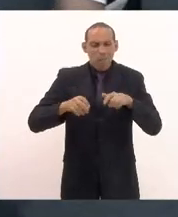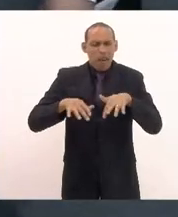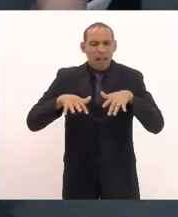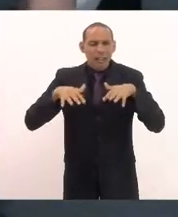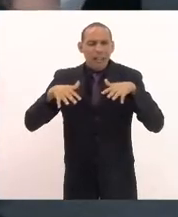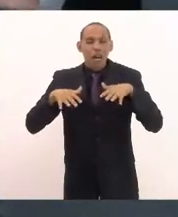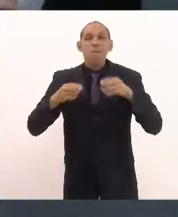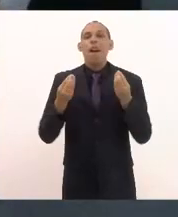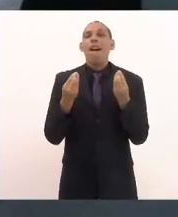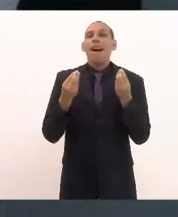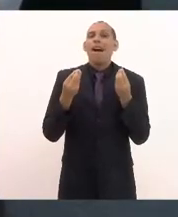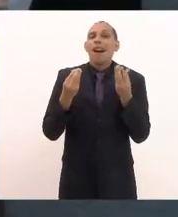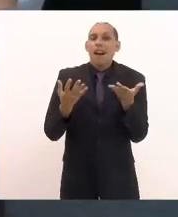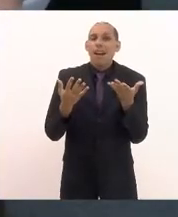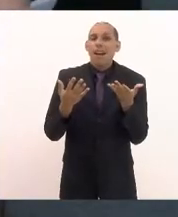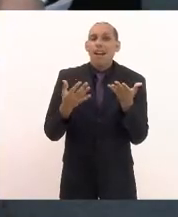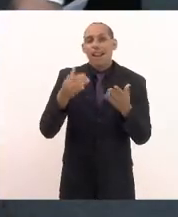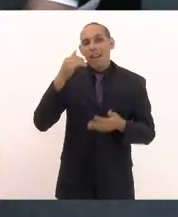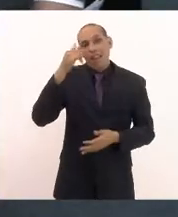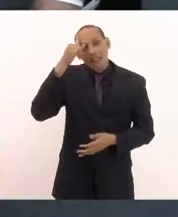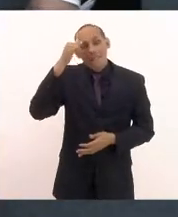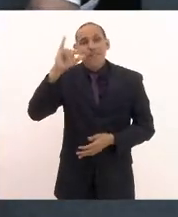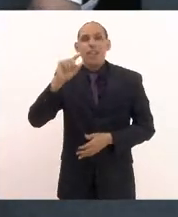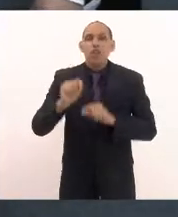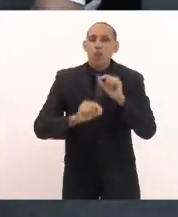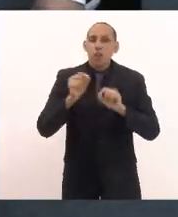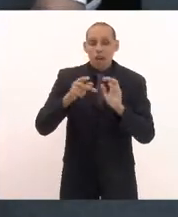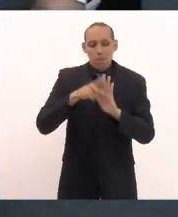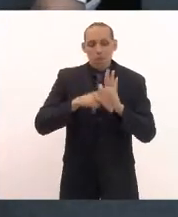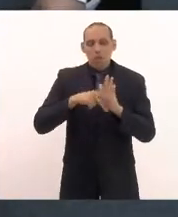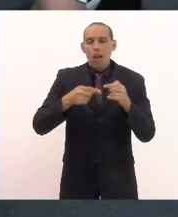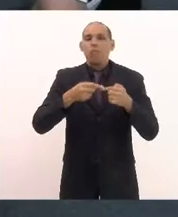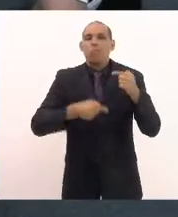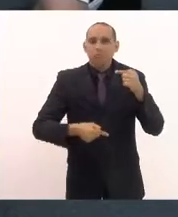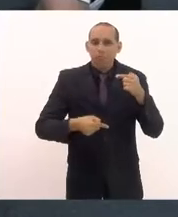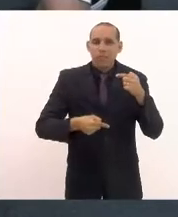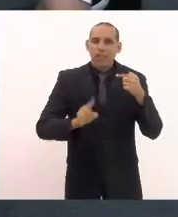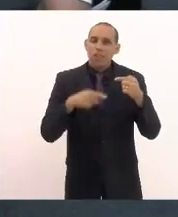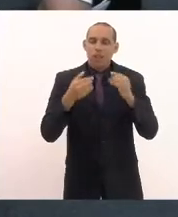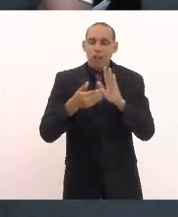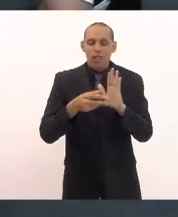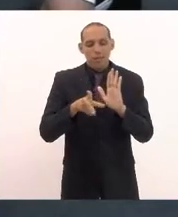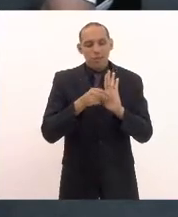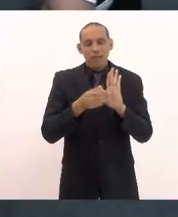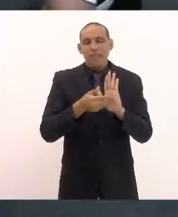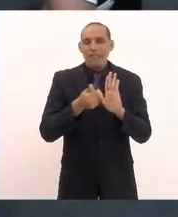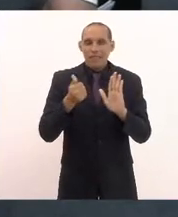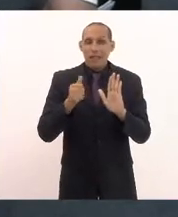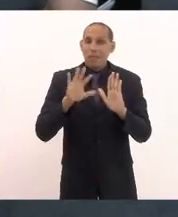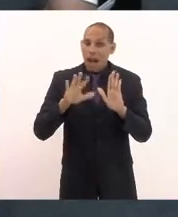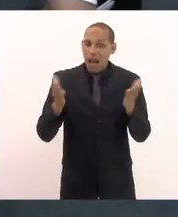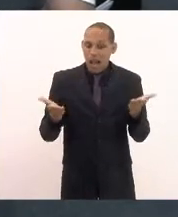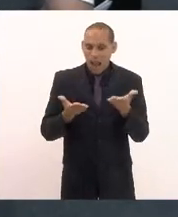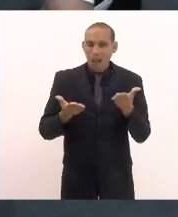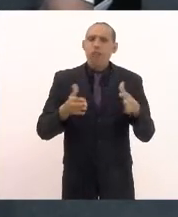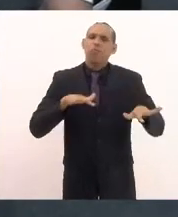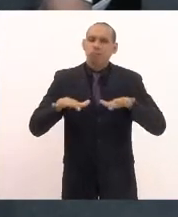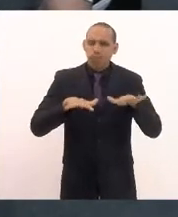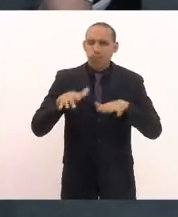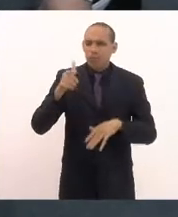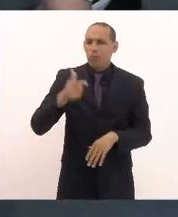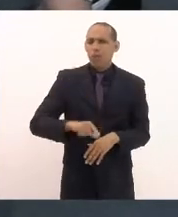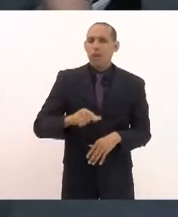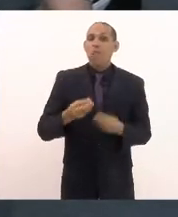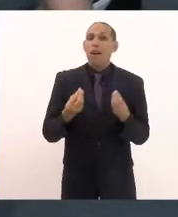para evitar que o projeto todo não fosse derrubado. A gente retirou a emenda, mas a gente tem que se mobilizar e tem que abrir